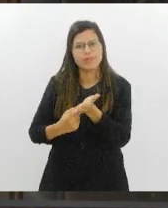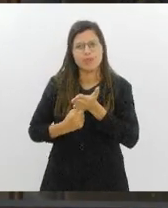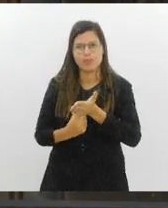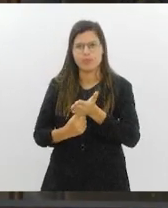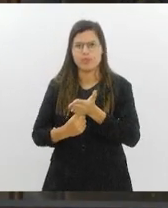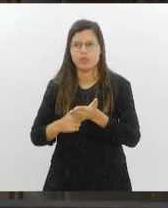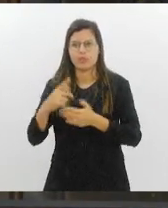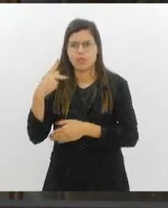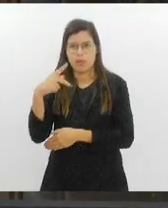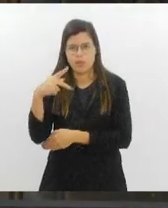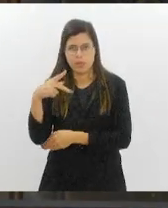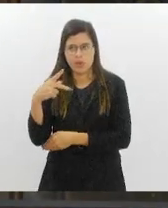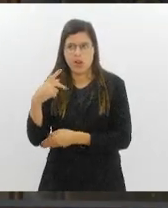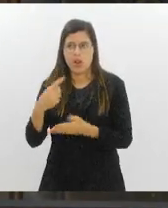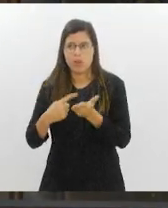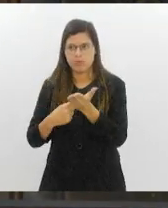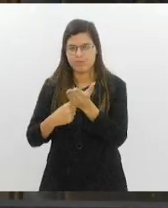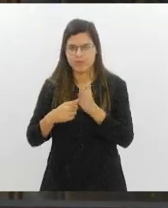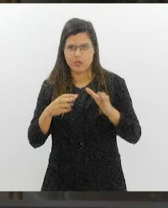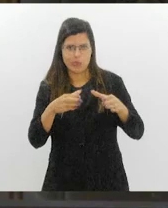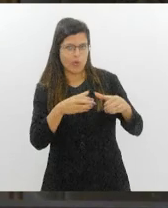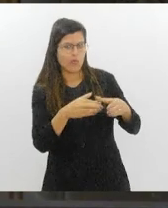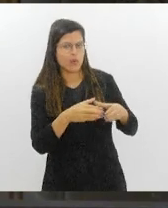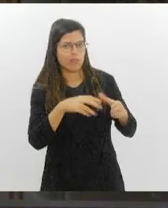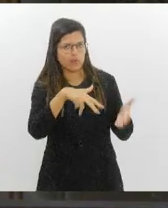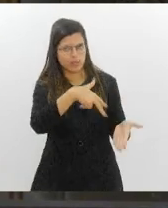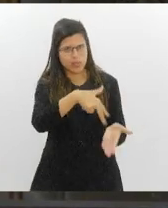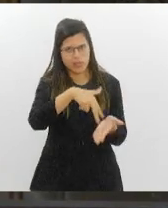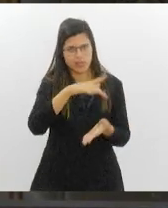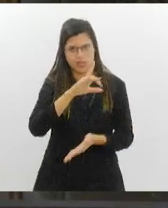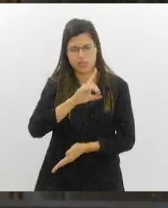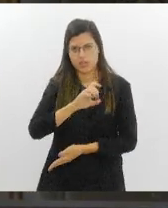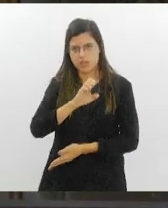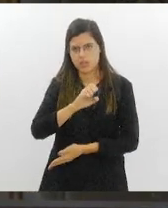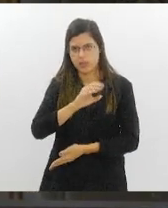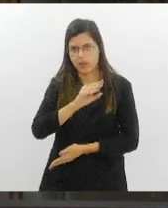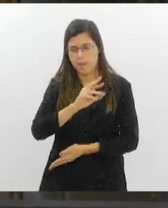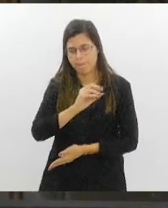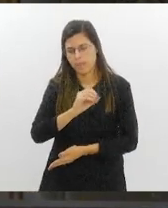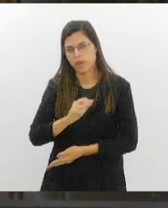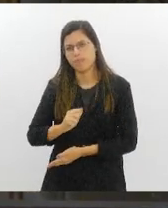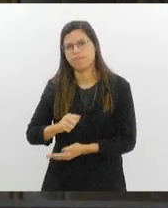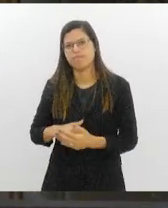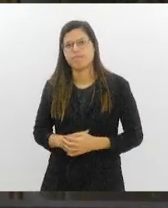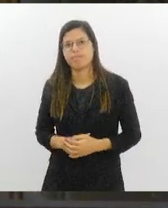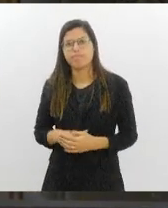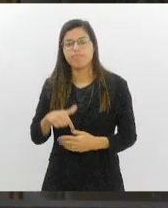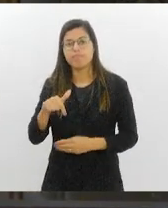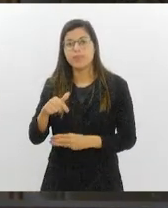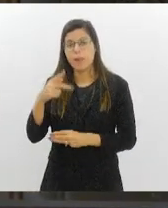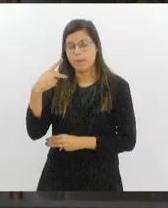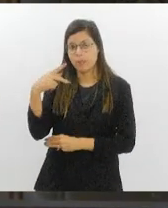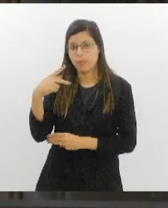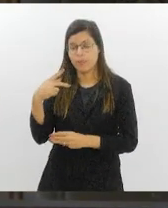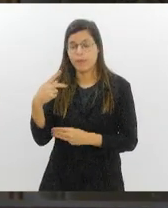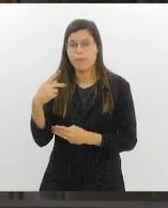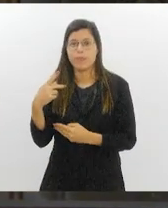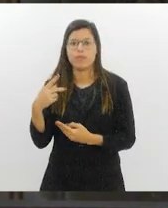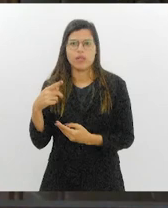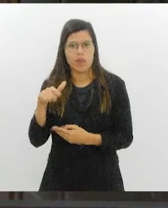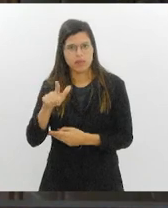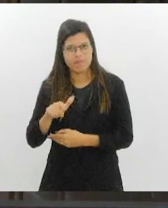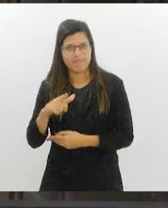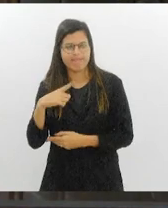a parceria com a companhia da Deborah Cooke. A Petrobras tem o privilégio de apoiar a companhia Deborah